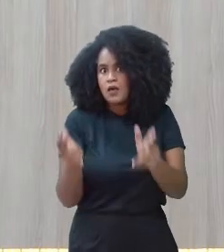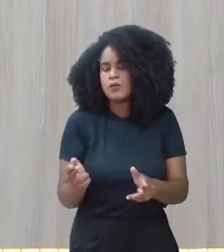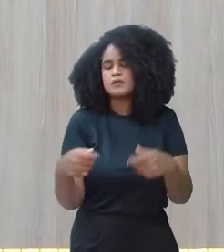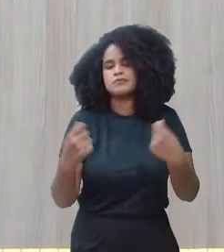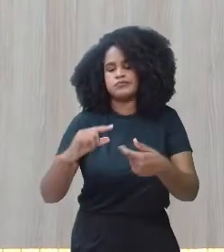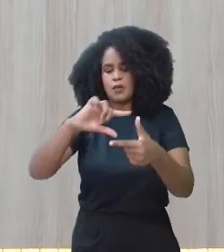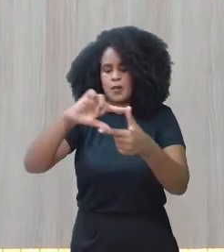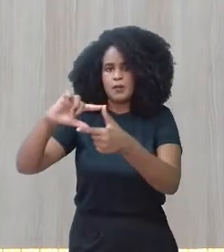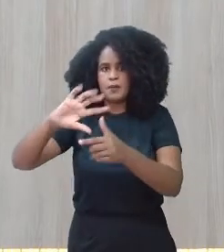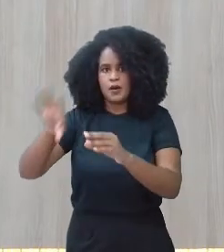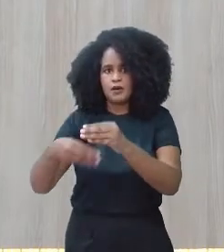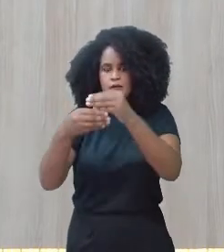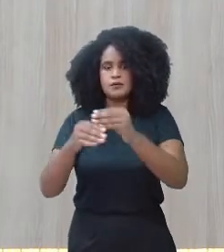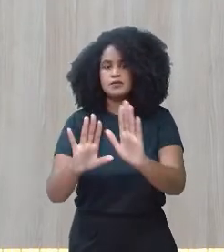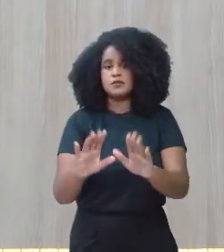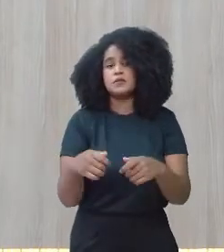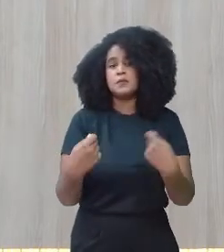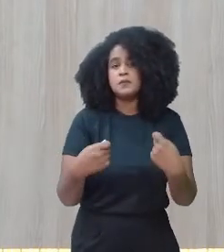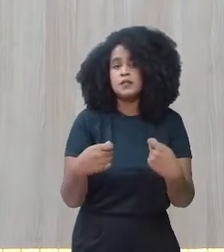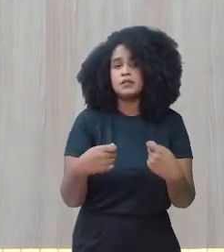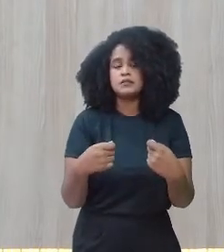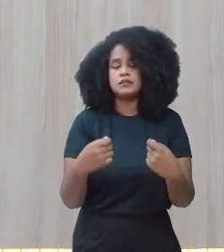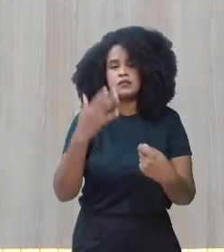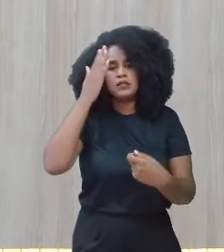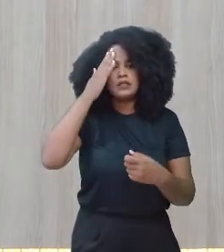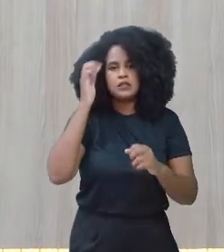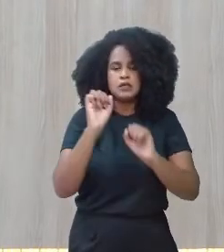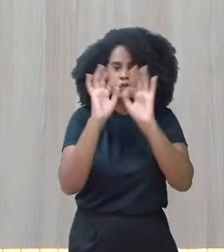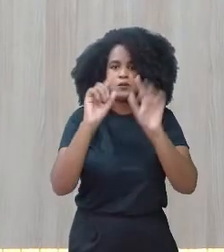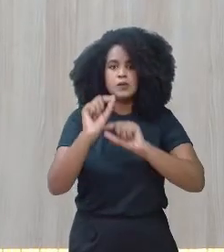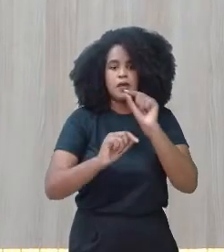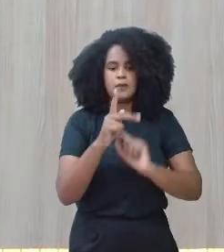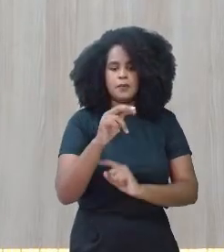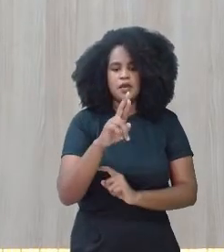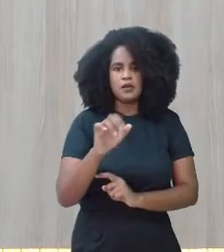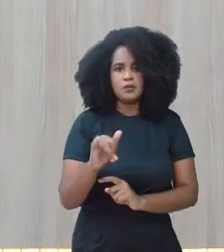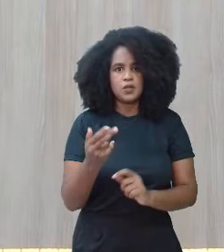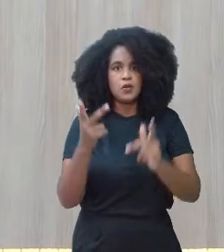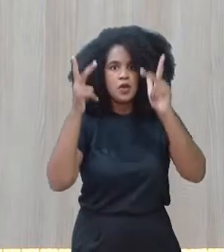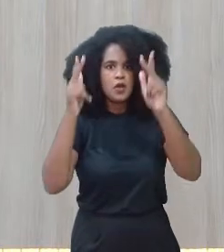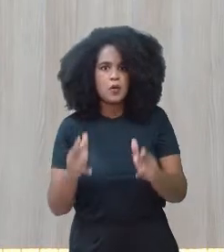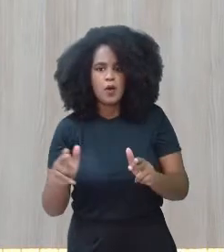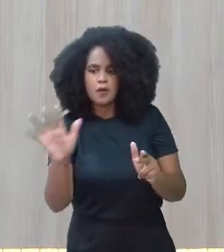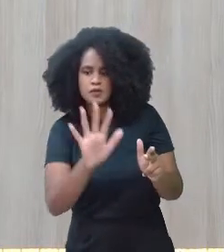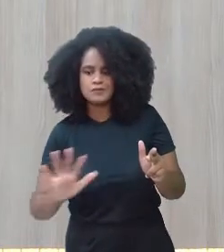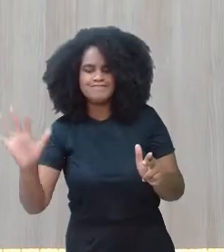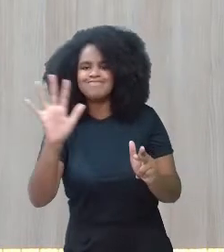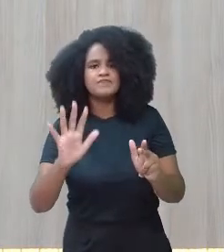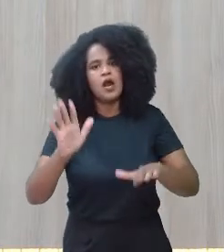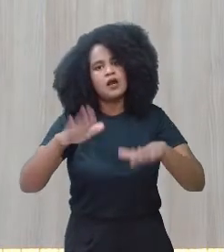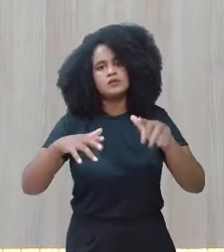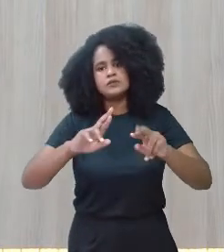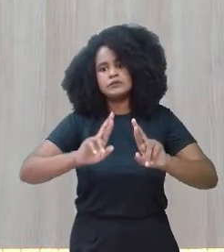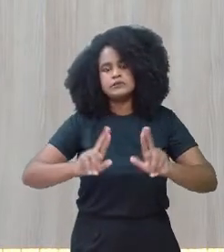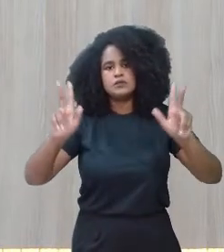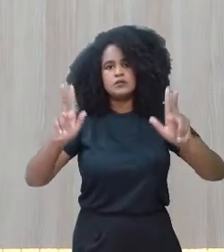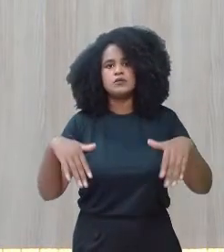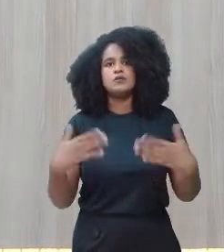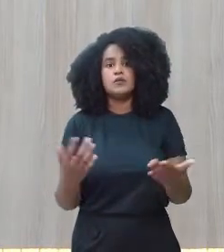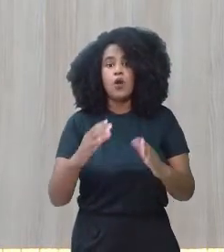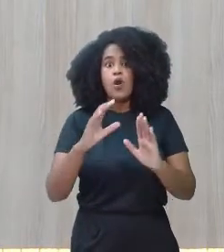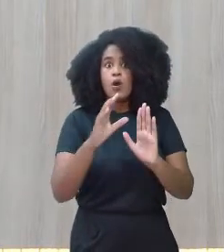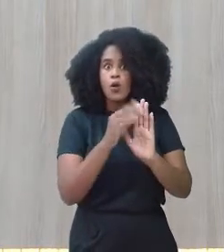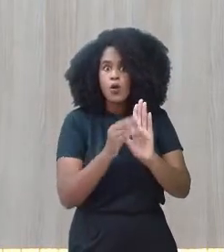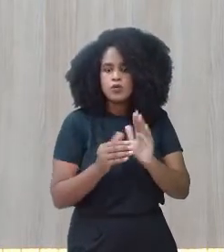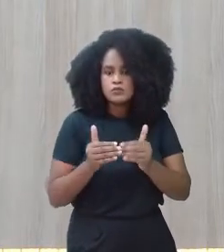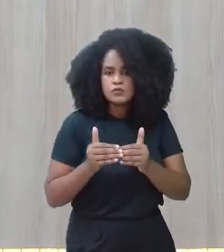está ligada à quantidade de espaço que a gente consegue ocupar ali. Que o nosso próximo conteúdo vai tratar desse espaço, né? Se